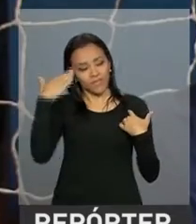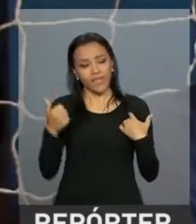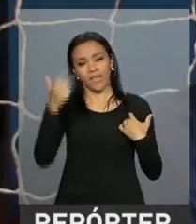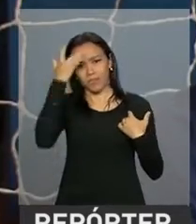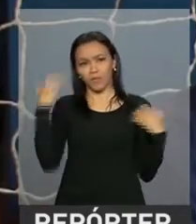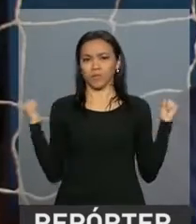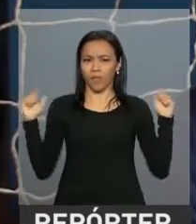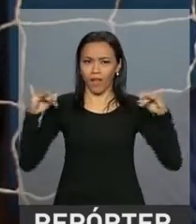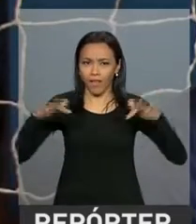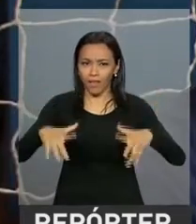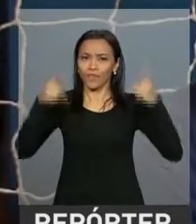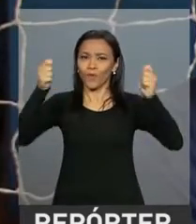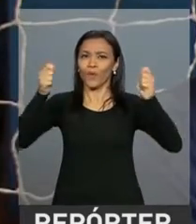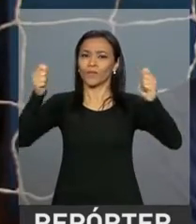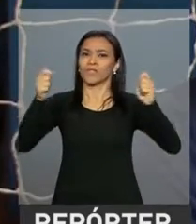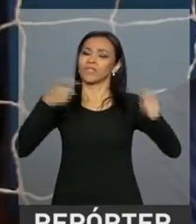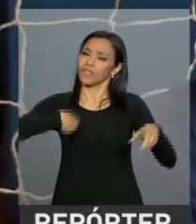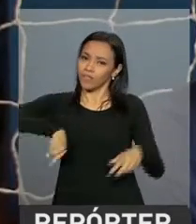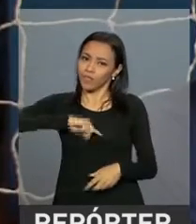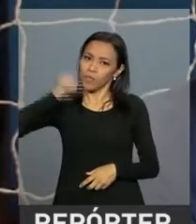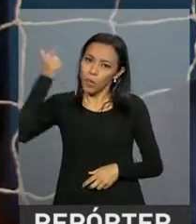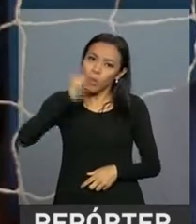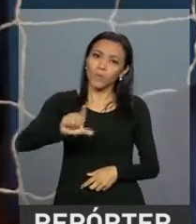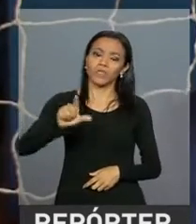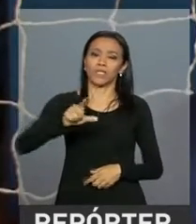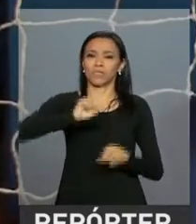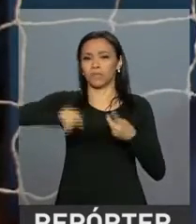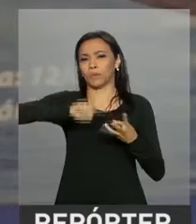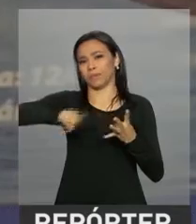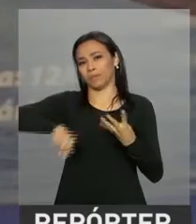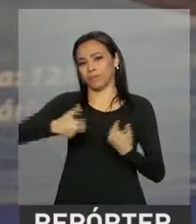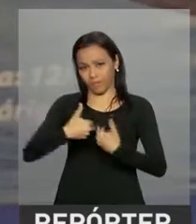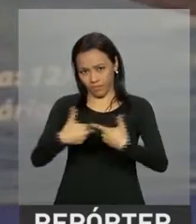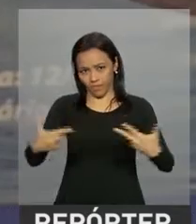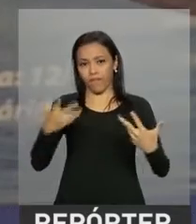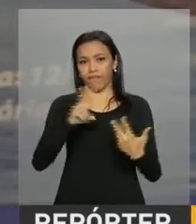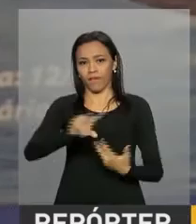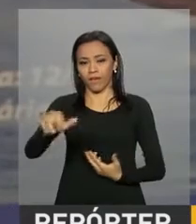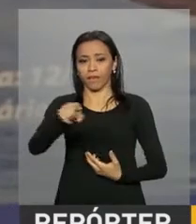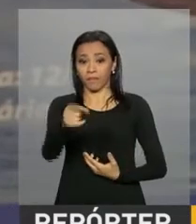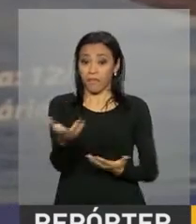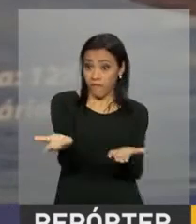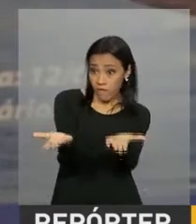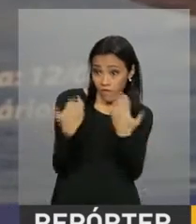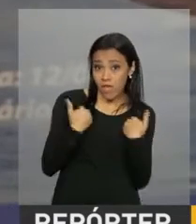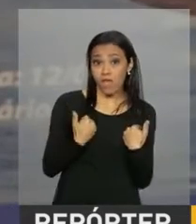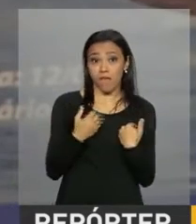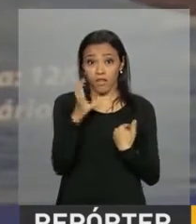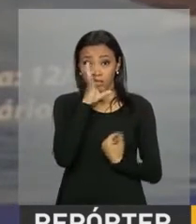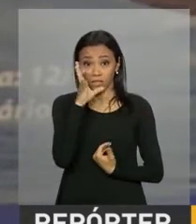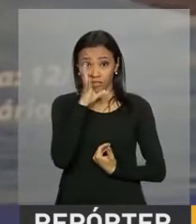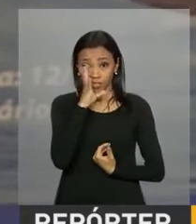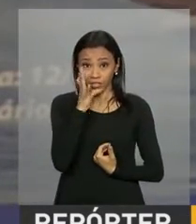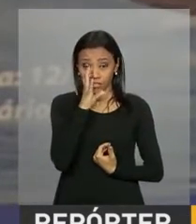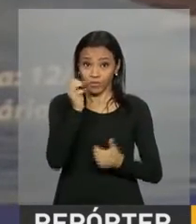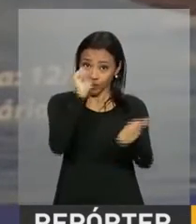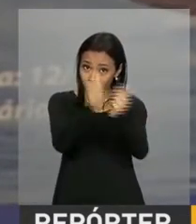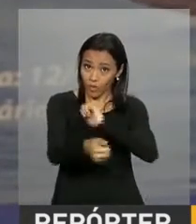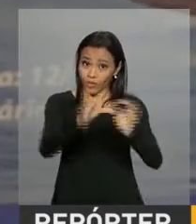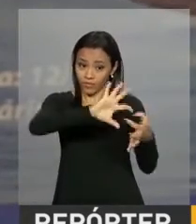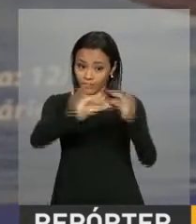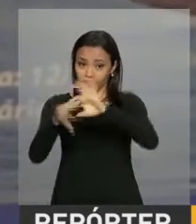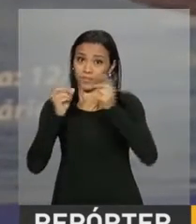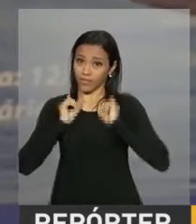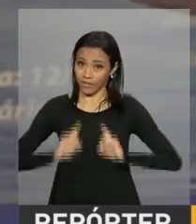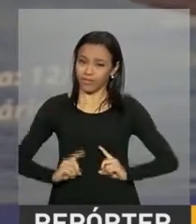nós vamos dar o resultado que é o pódio que todo mundo deseja. Galera, vem assistir os jogos, vem presenciar, vocês vão ver coisas